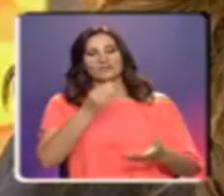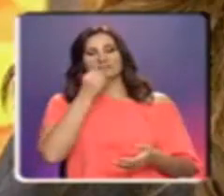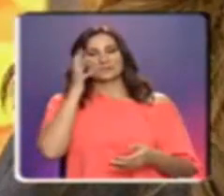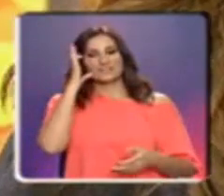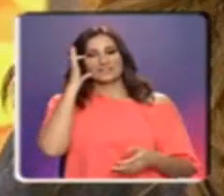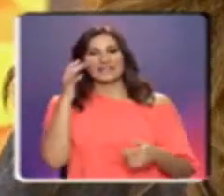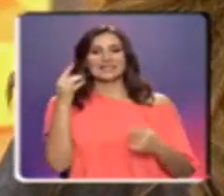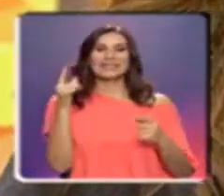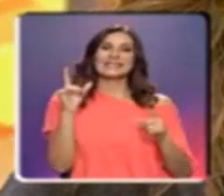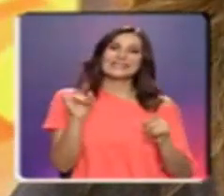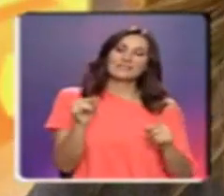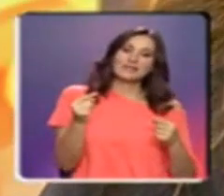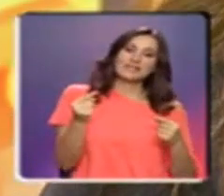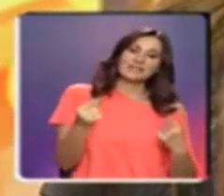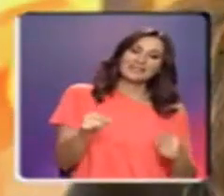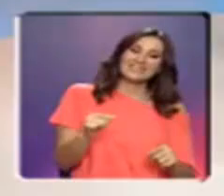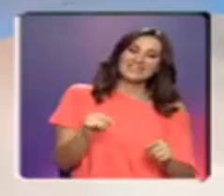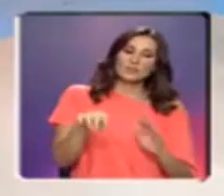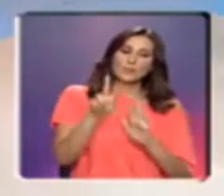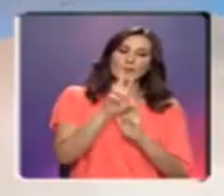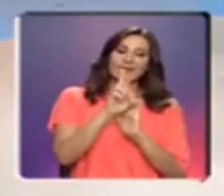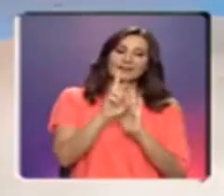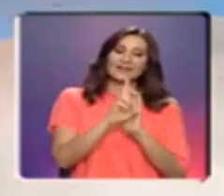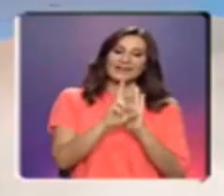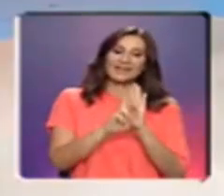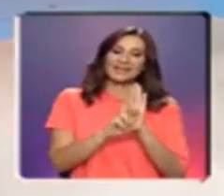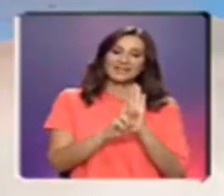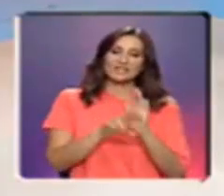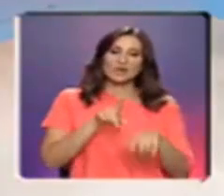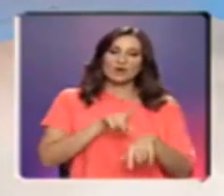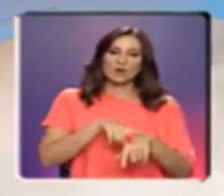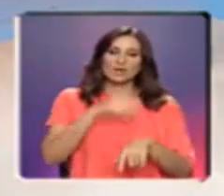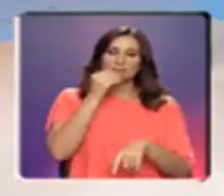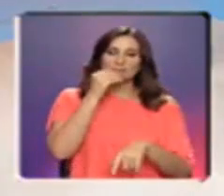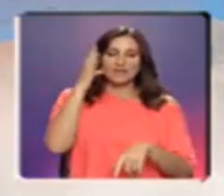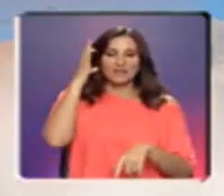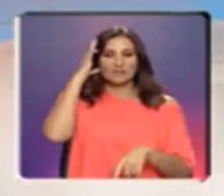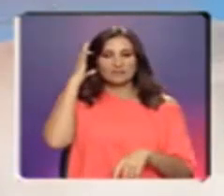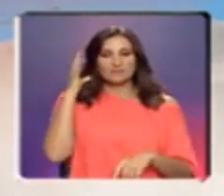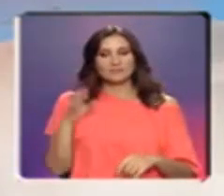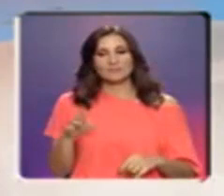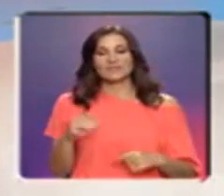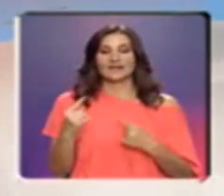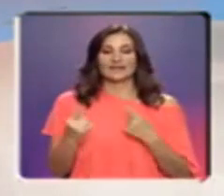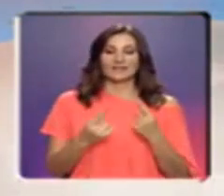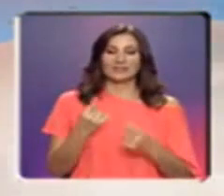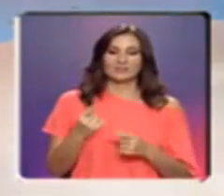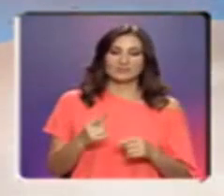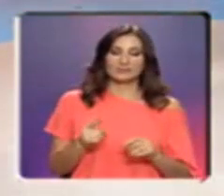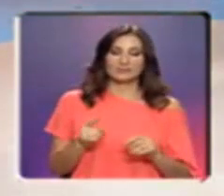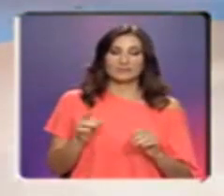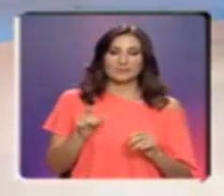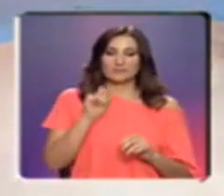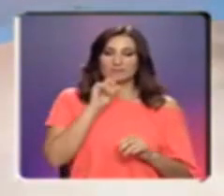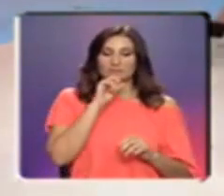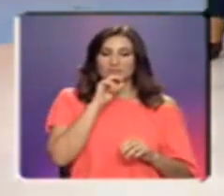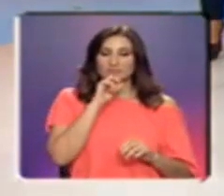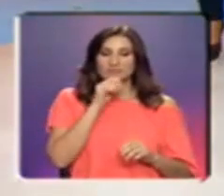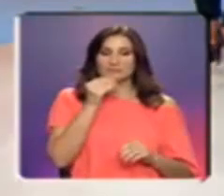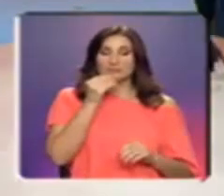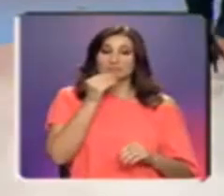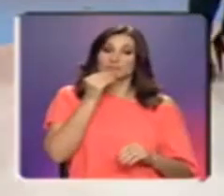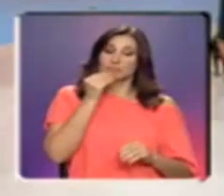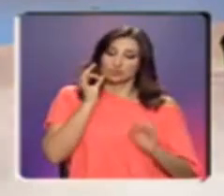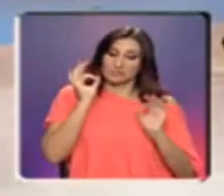tenho certos requisitos para a hora de almoço. Ora, em certos requisitos... Para podermos almoçar de facto.